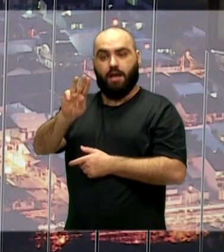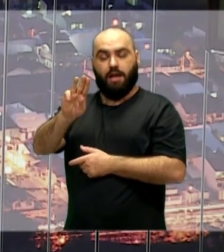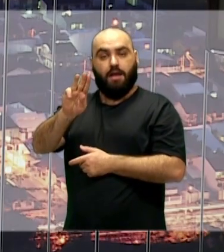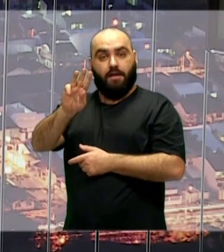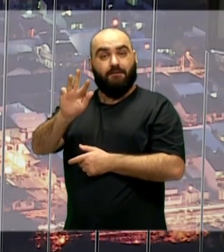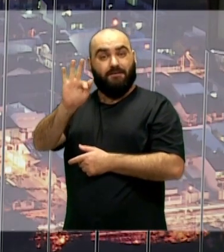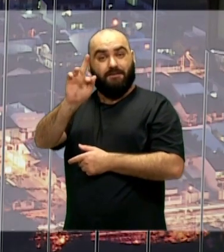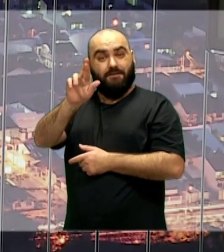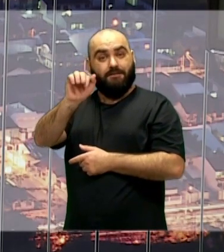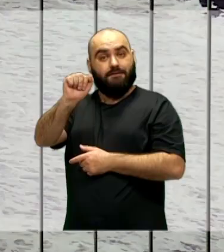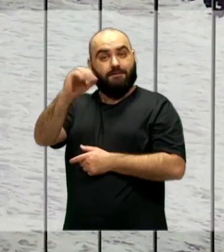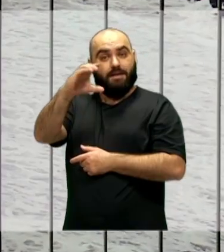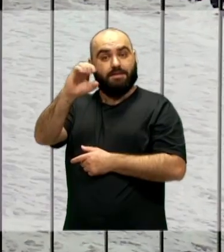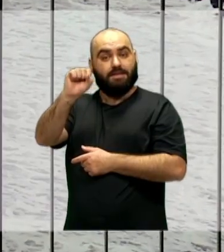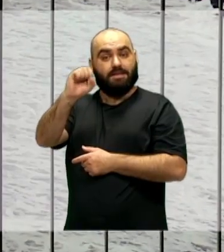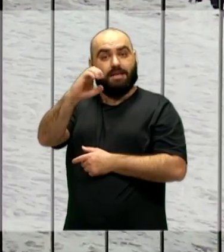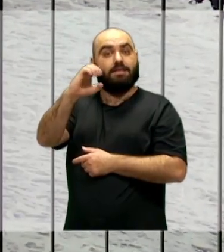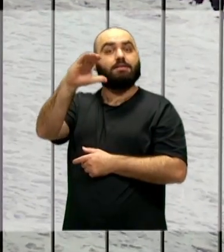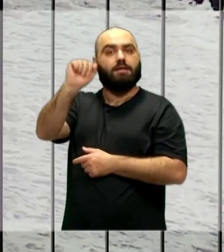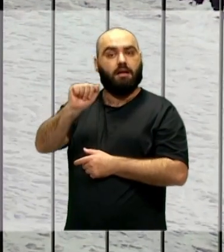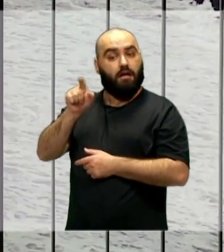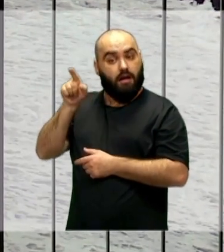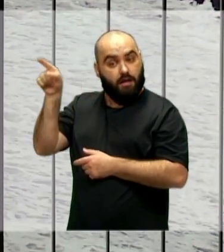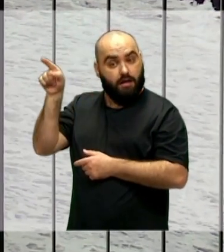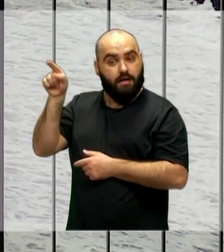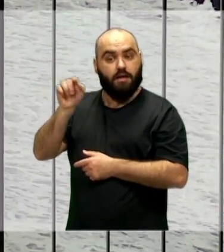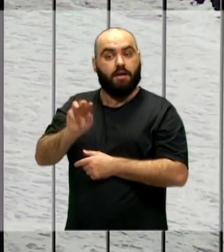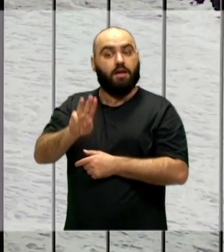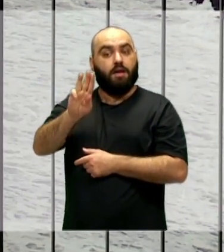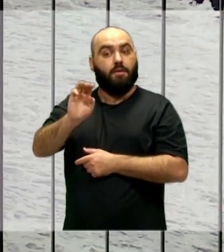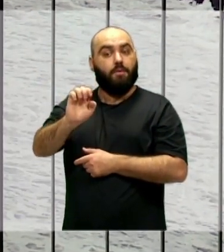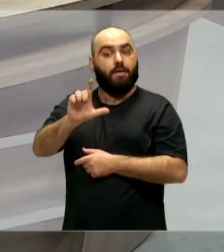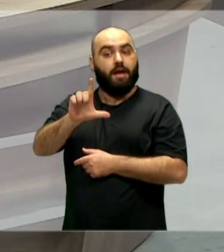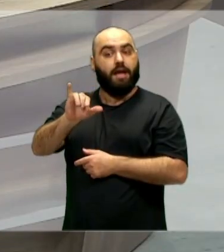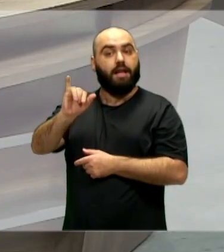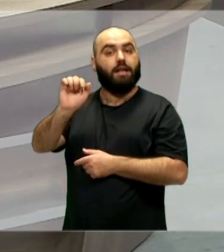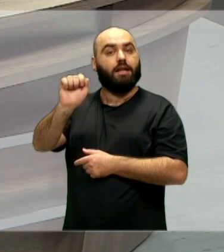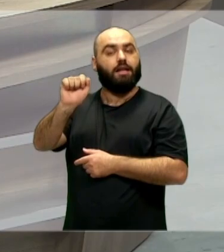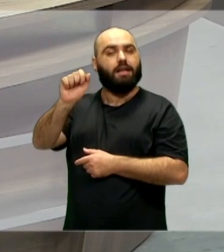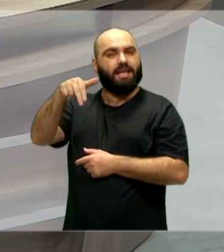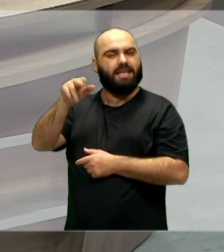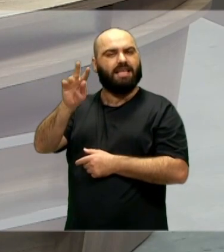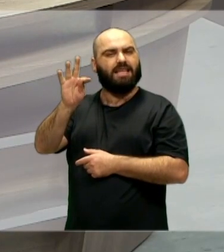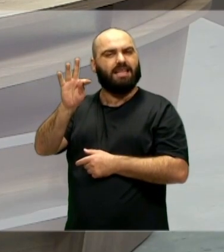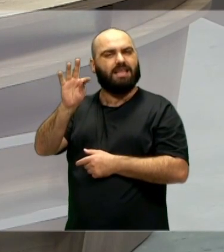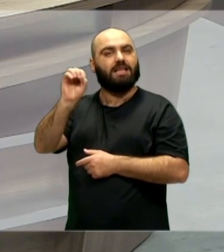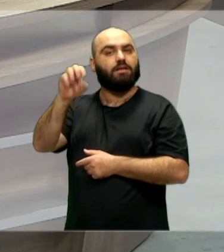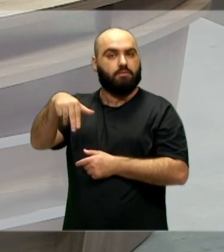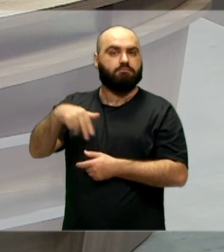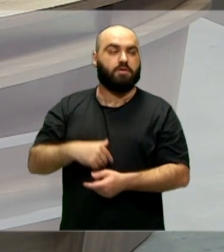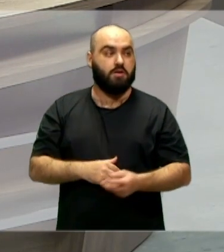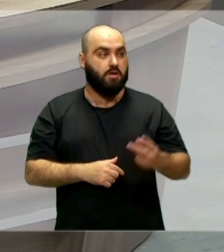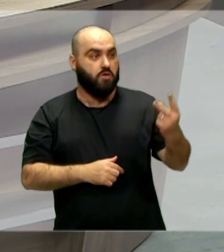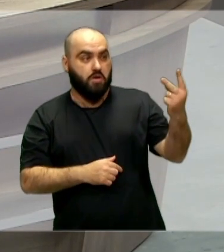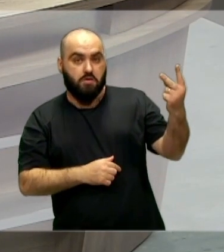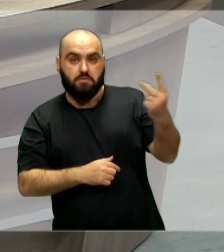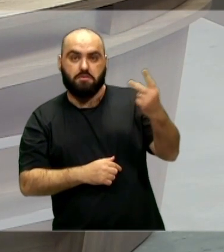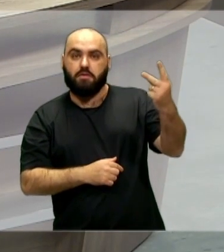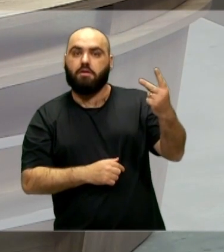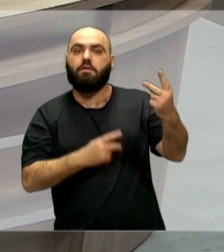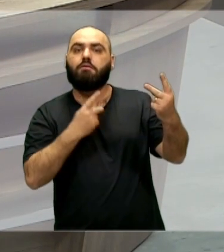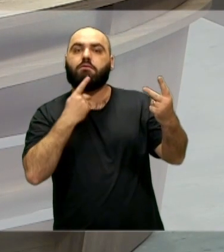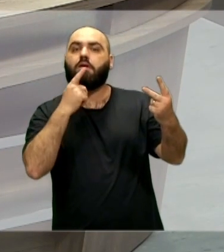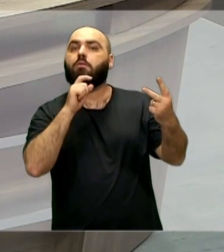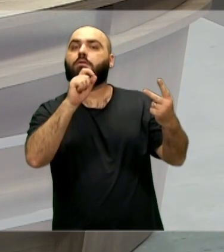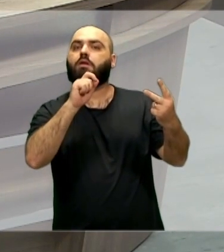Abdul. Ambos pessoas maravilhosas que estão aqui comigo conversando sobre o orgulho, né? Ou o Dia do